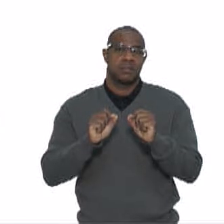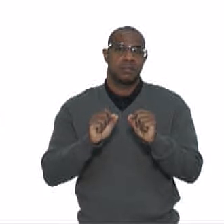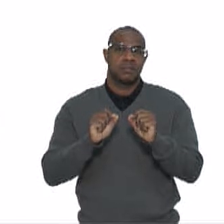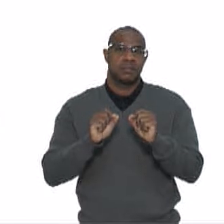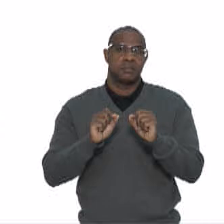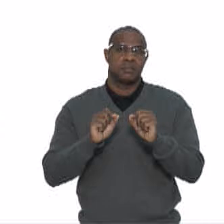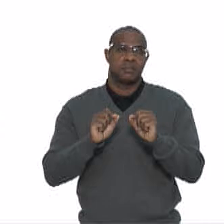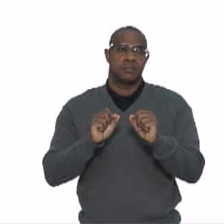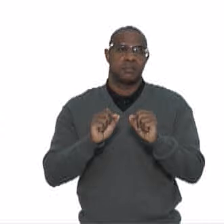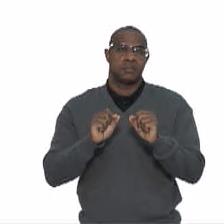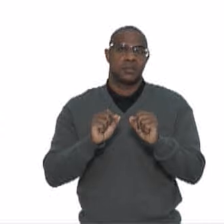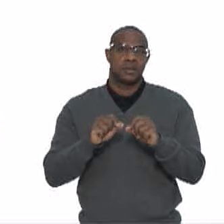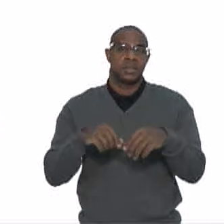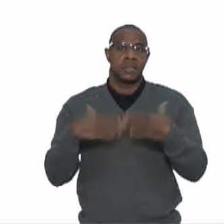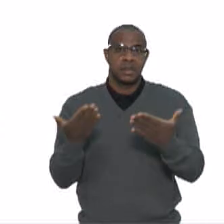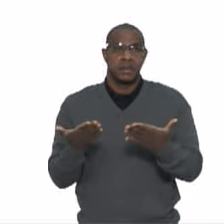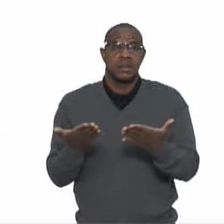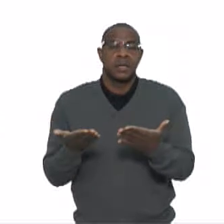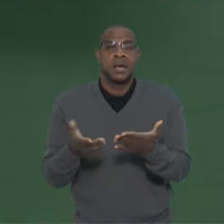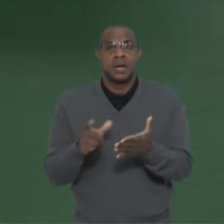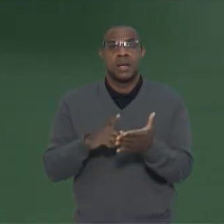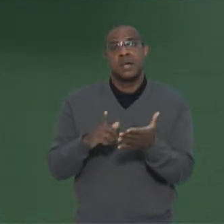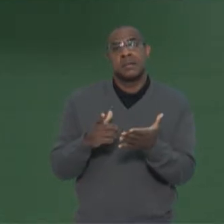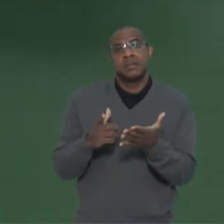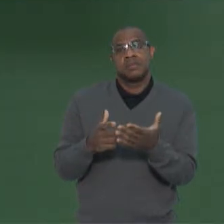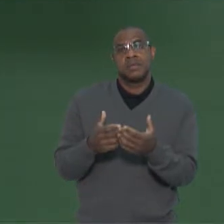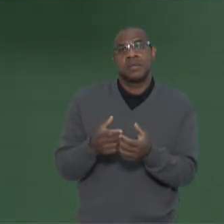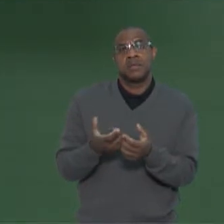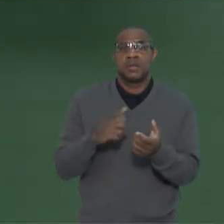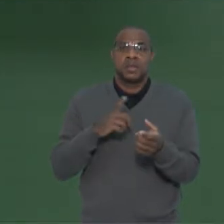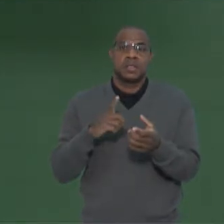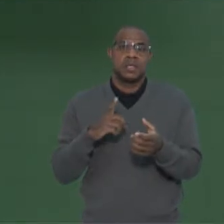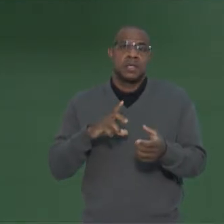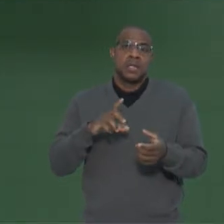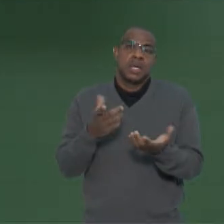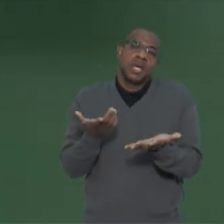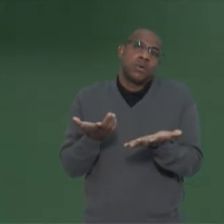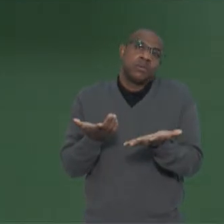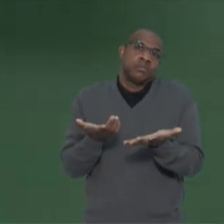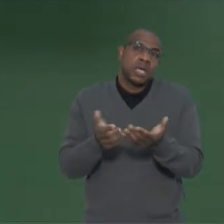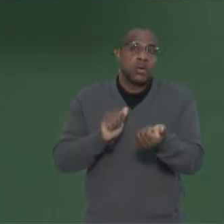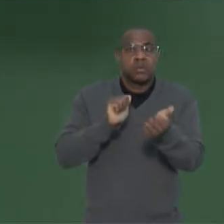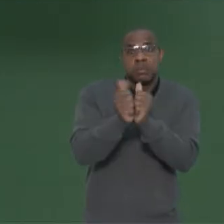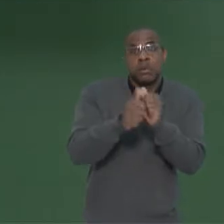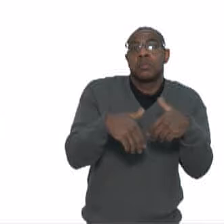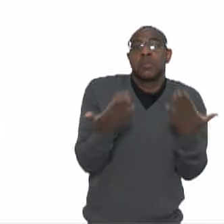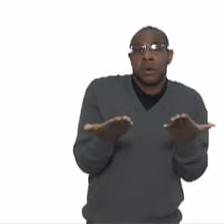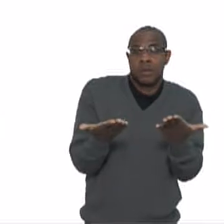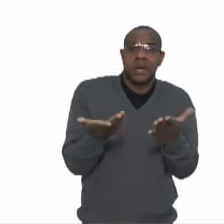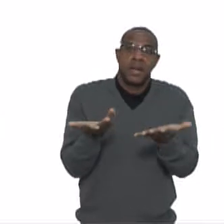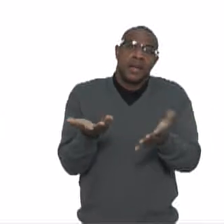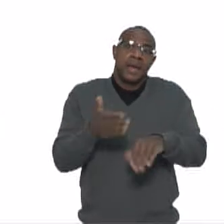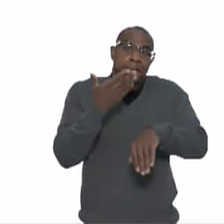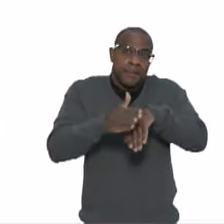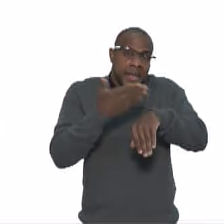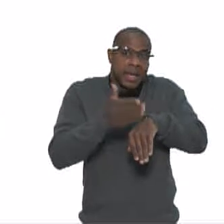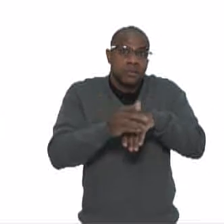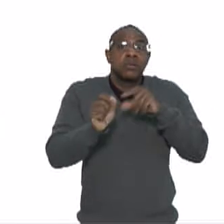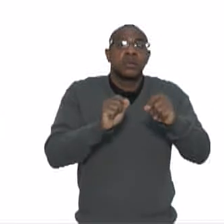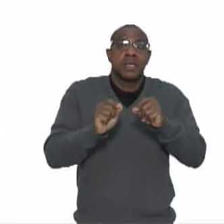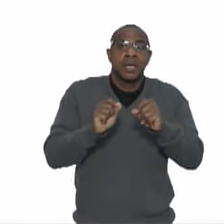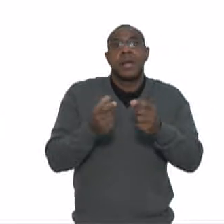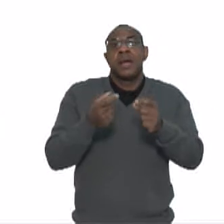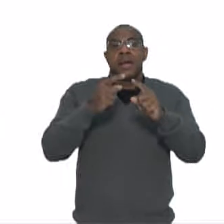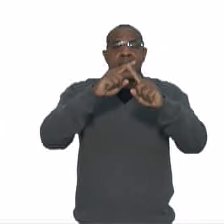ou competição, jogo ou competição. Então, uma atividade física, cuja prática